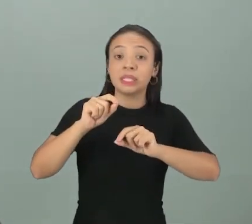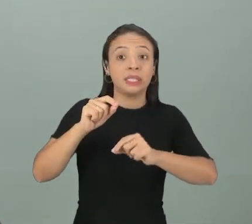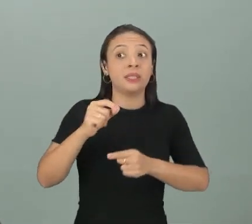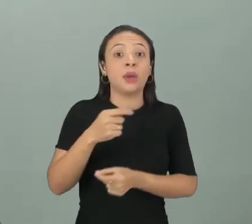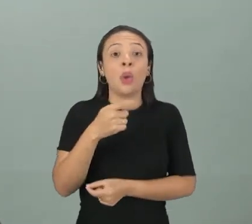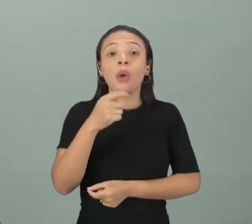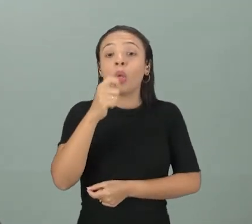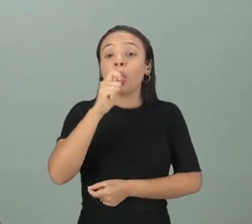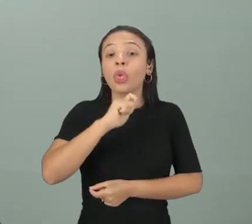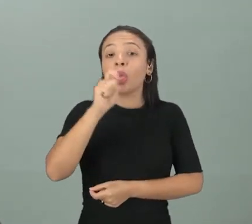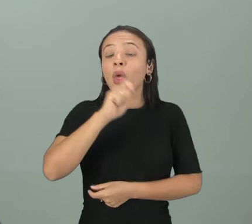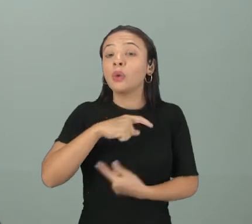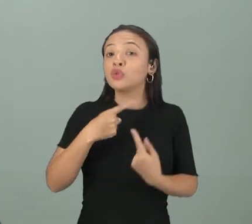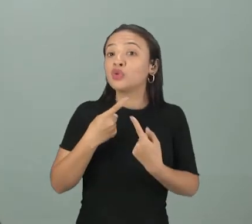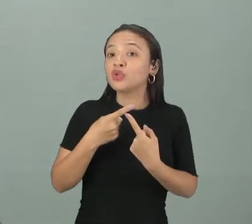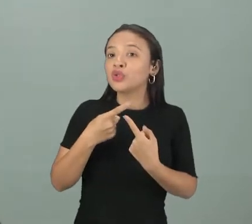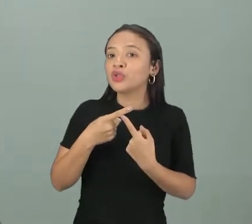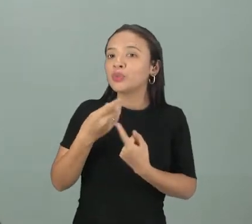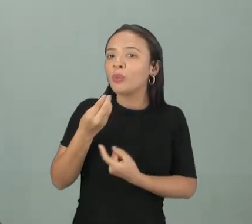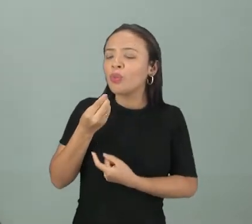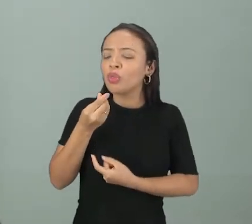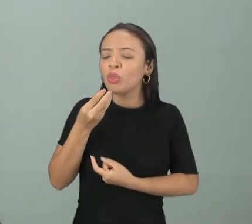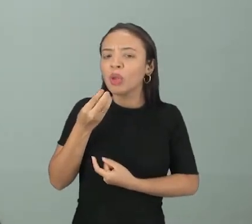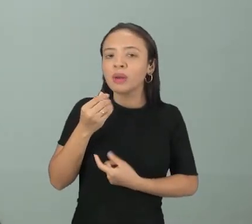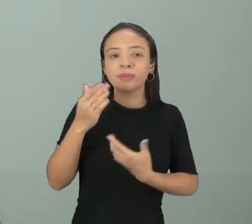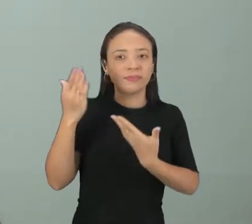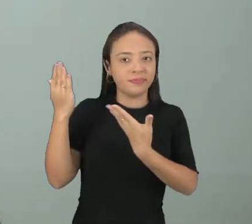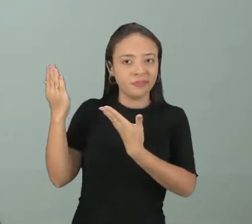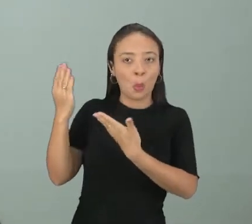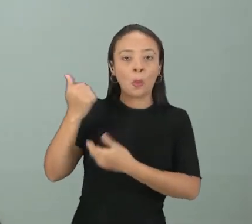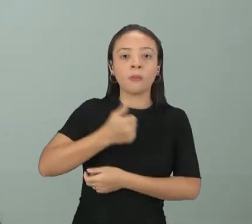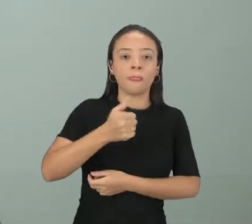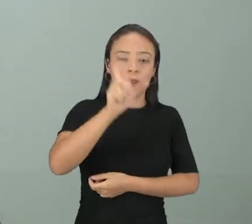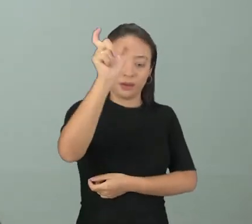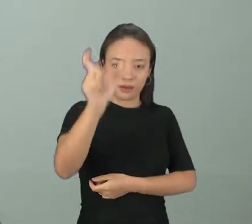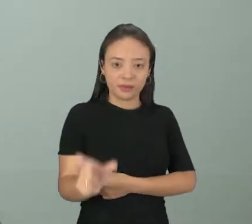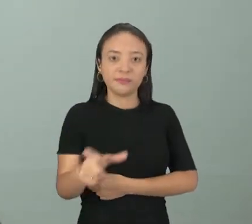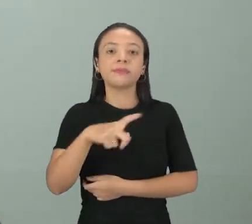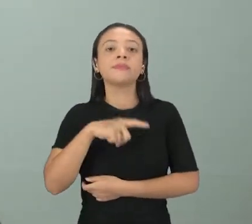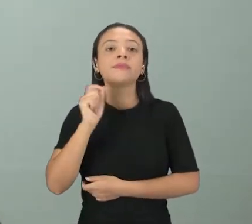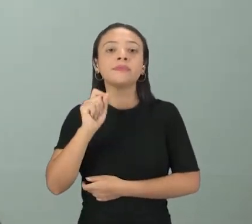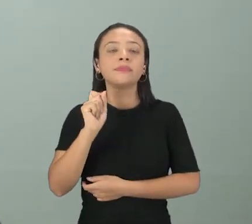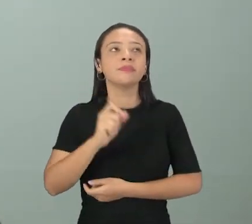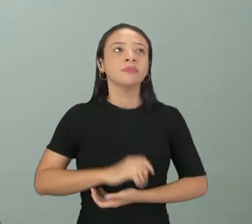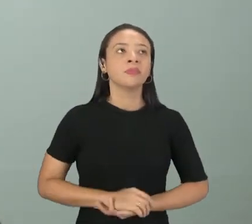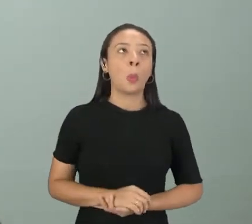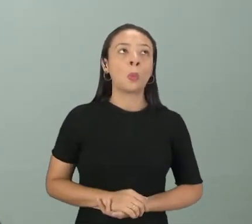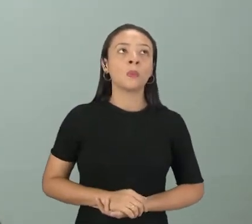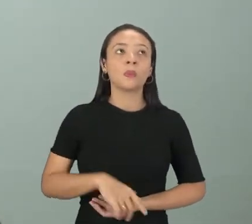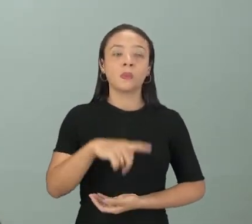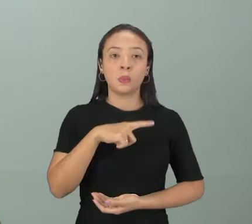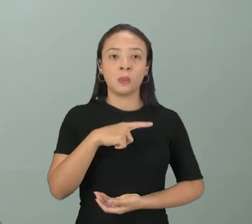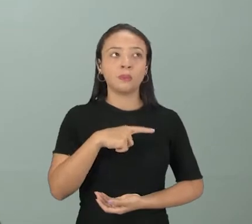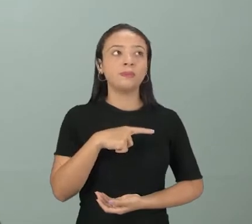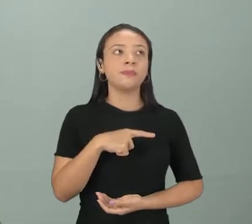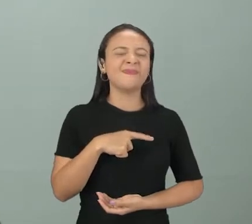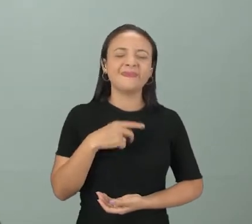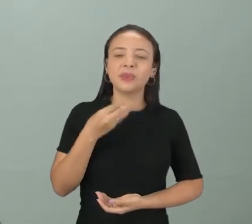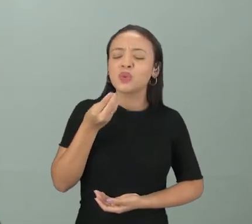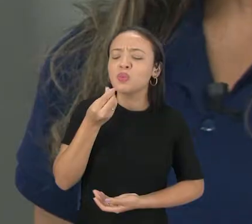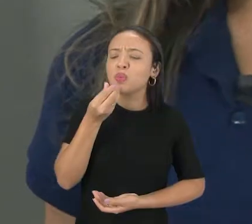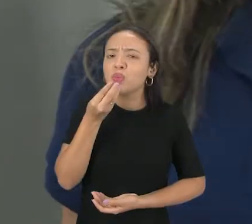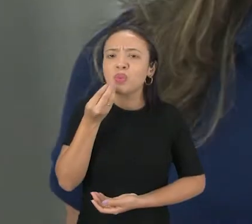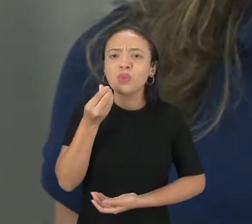Sabores não é mesmo muito bem então aqui nessa primeira coluna nós temos os